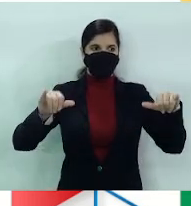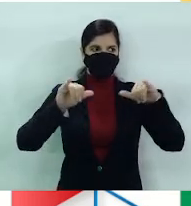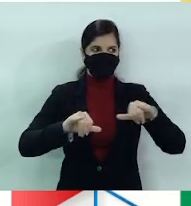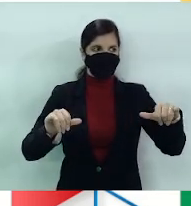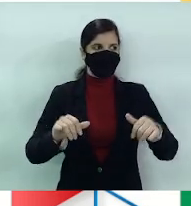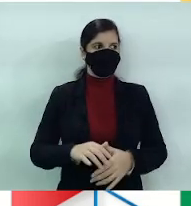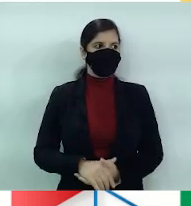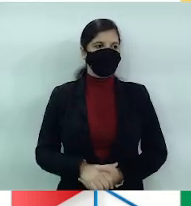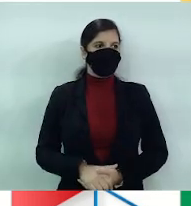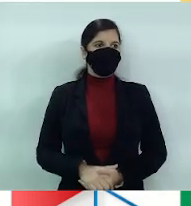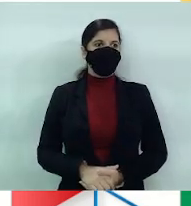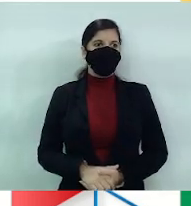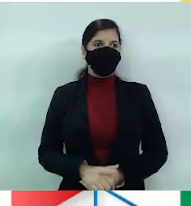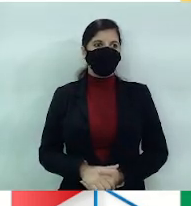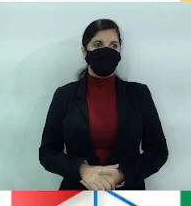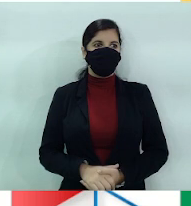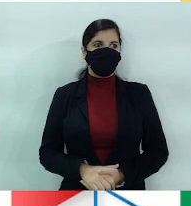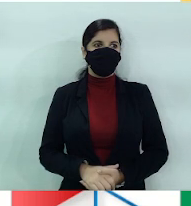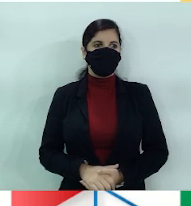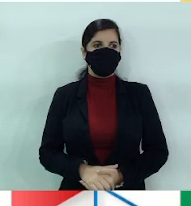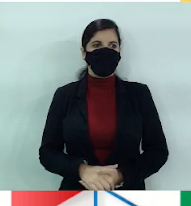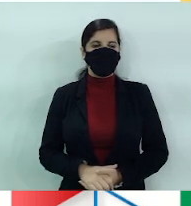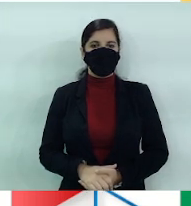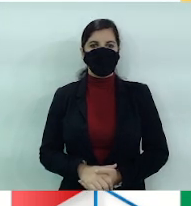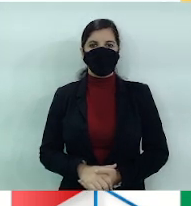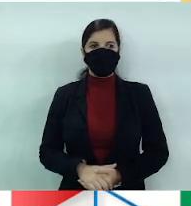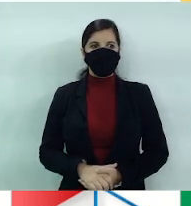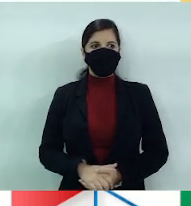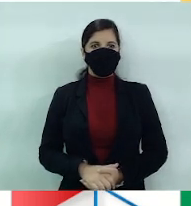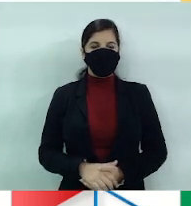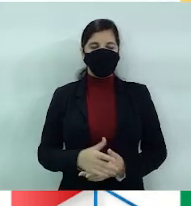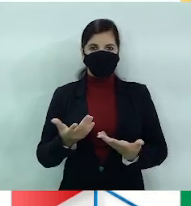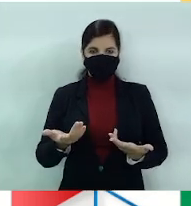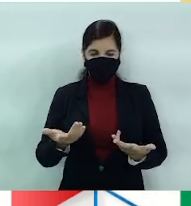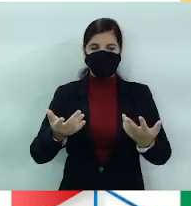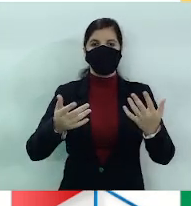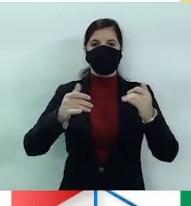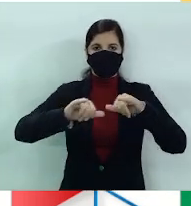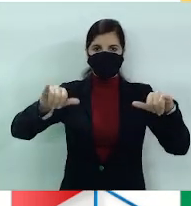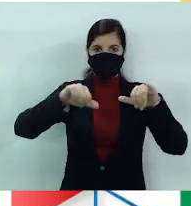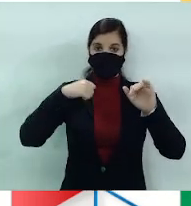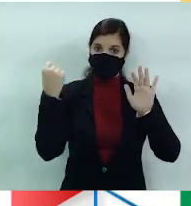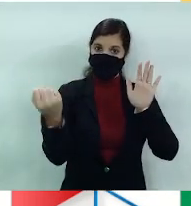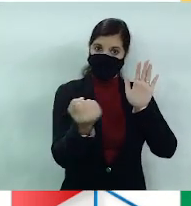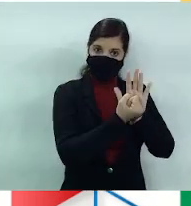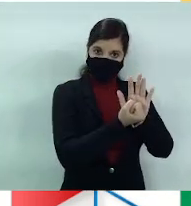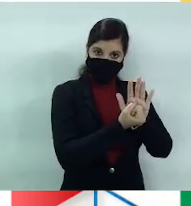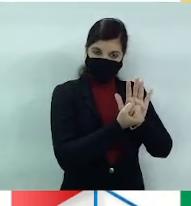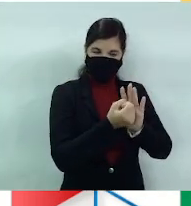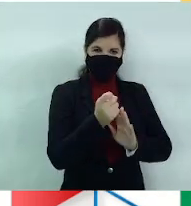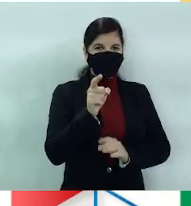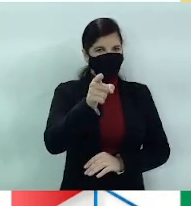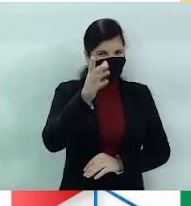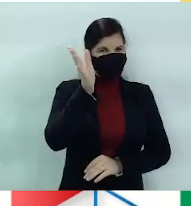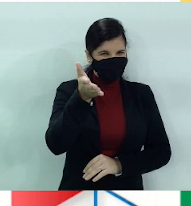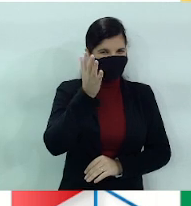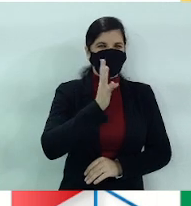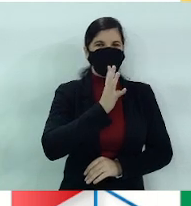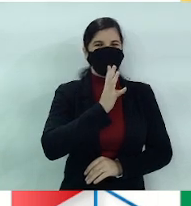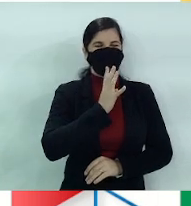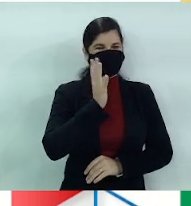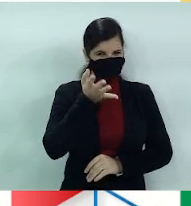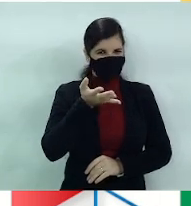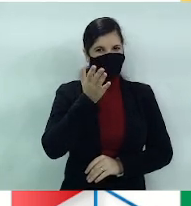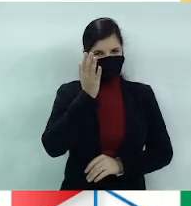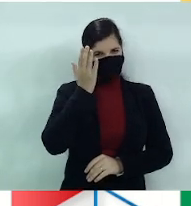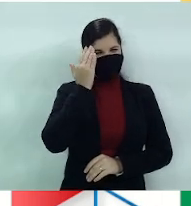tela, vamos ver aí, é a propaganda de uma marca que você provavelmente já deve ter